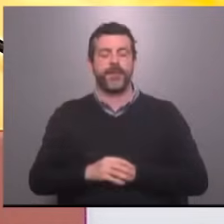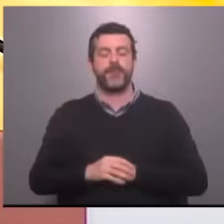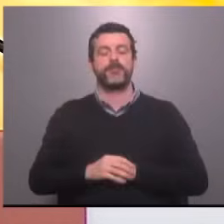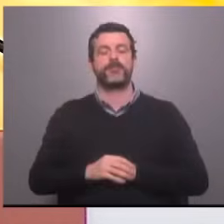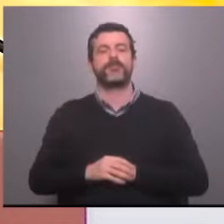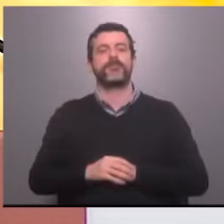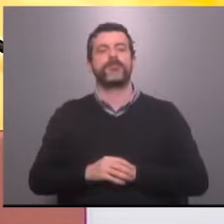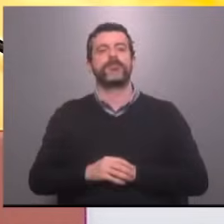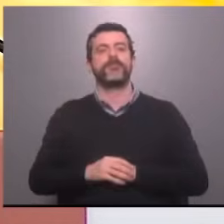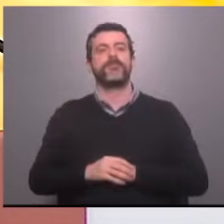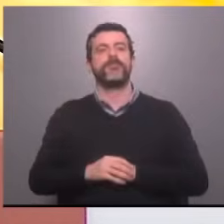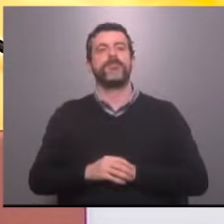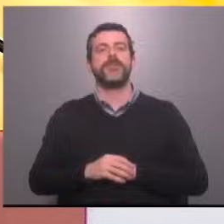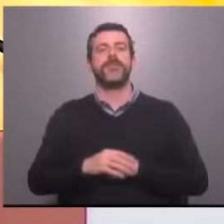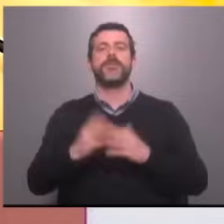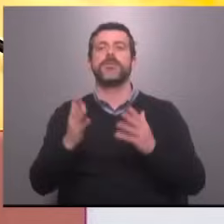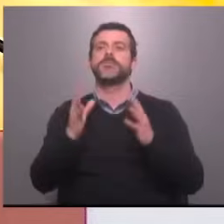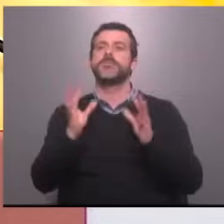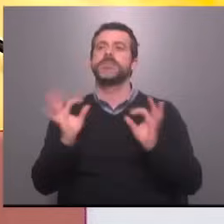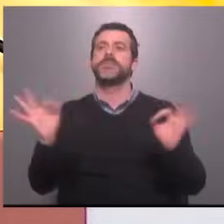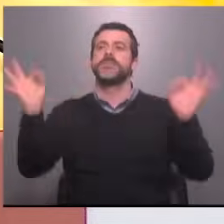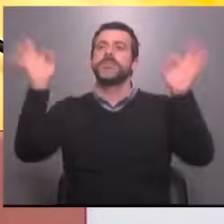Cristo.